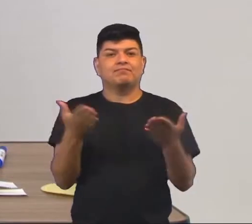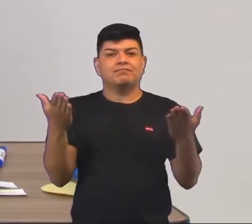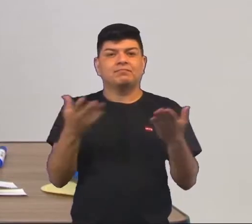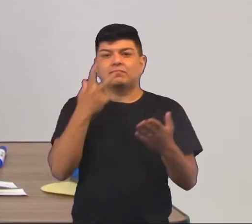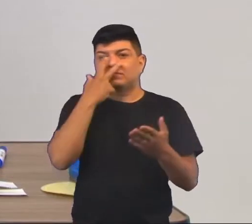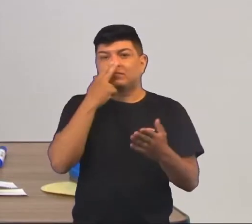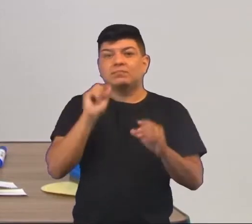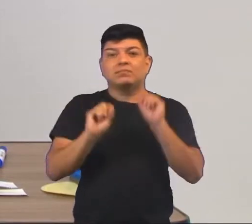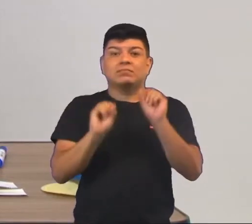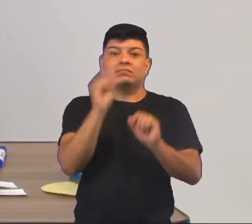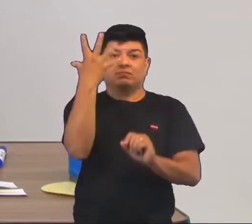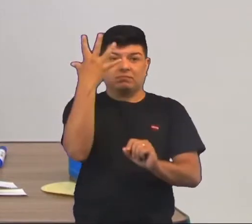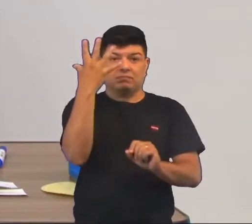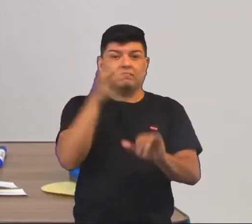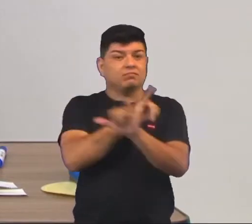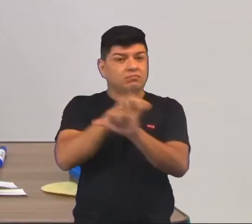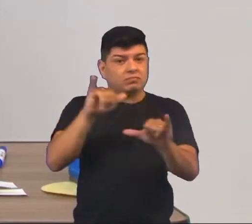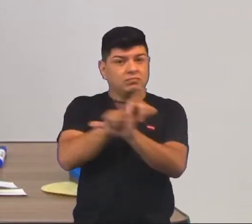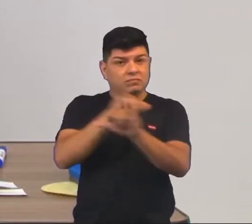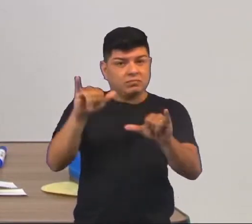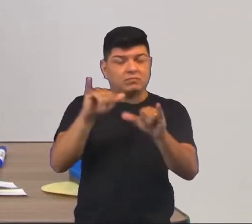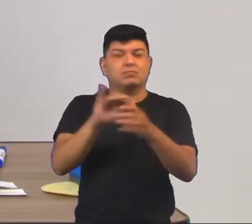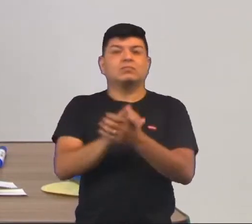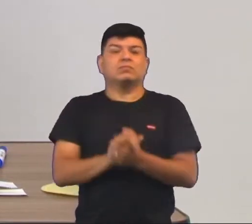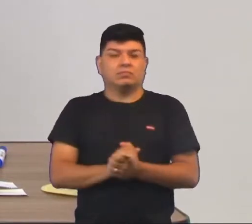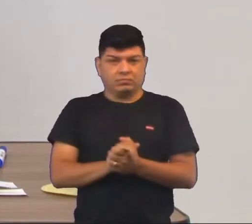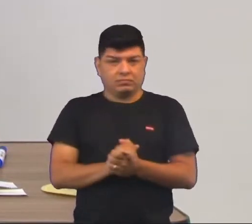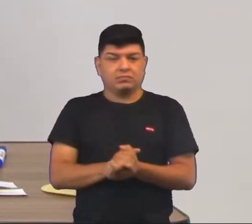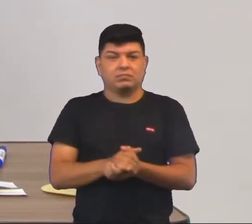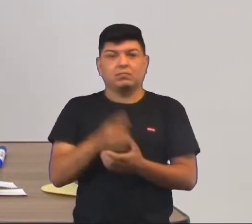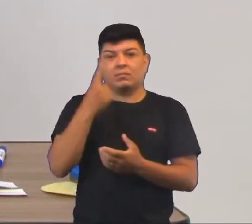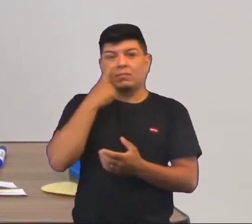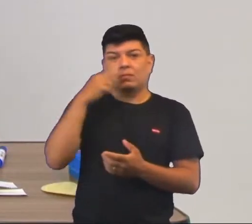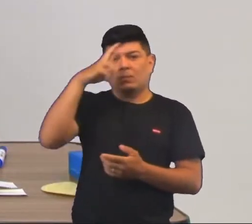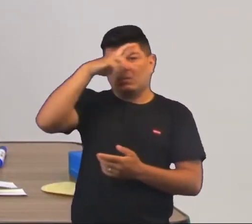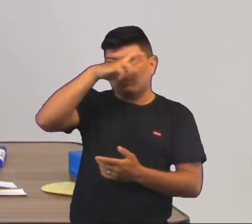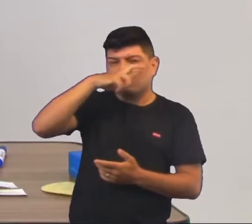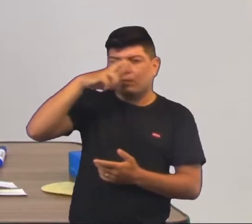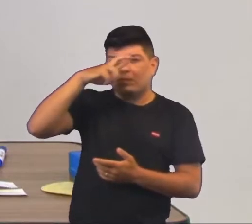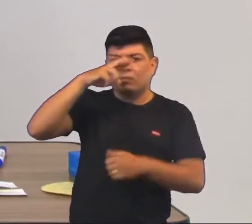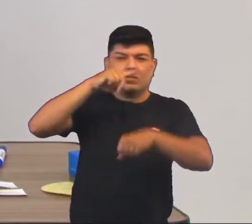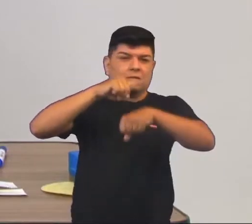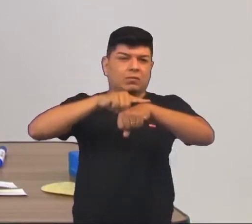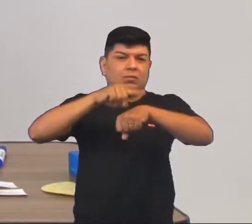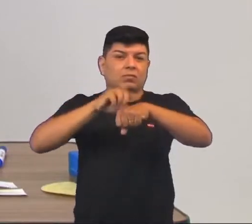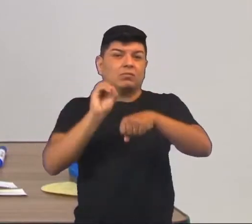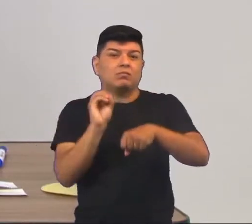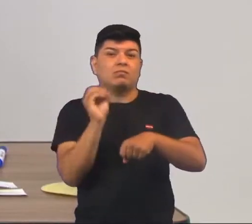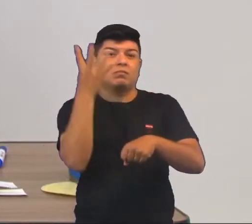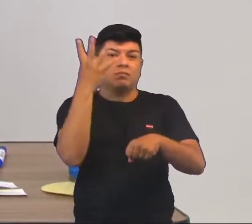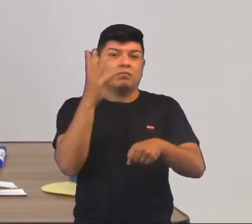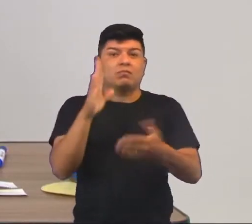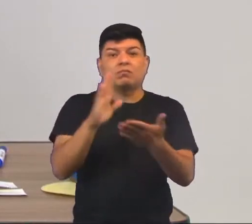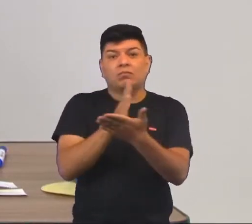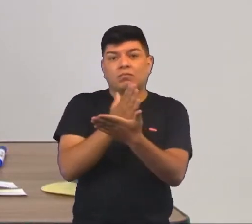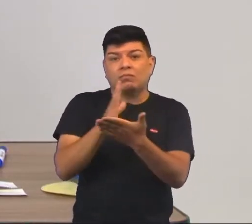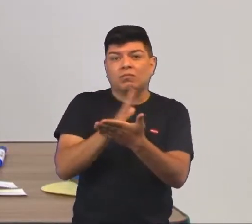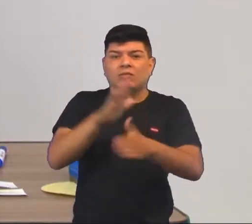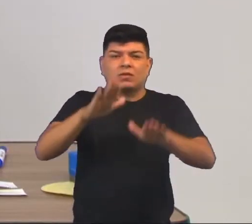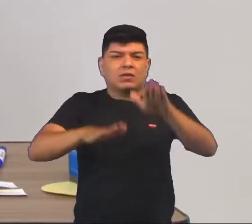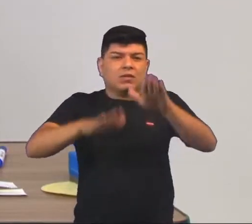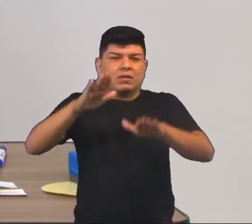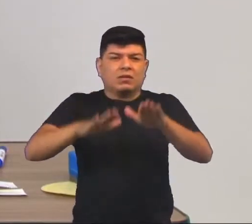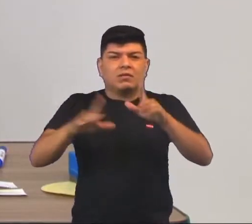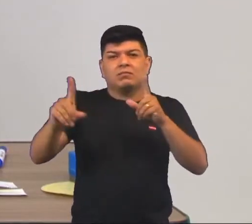de ocorrência de fatos noticiados, ou seja, vamos verificar o tempo que ocorreu determinados fatos que muitas